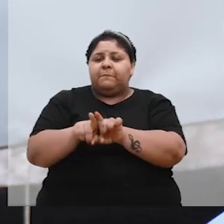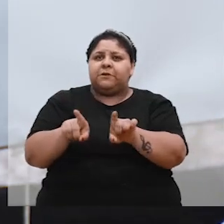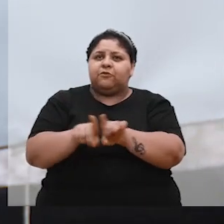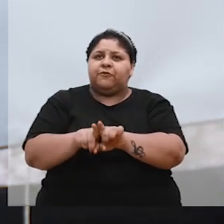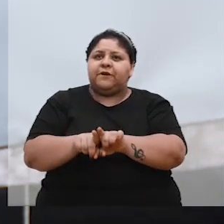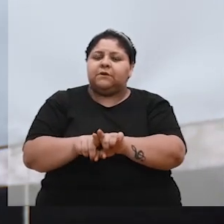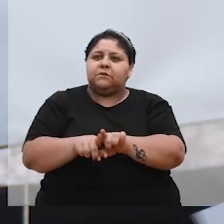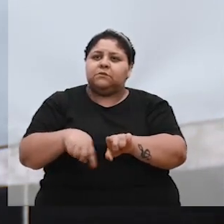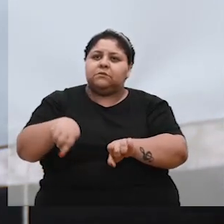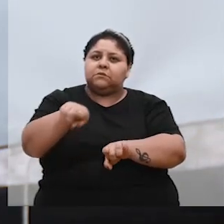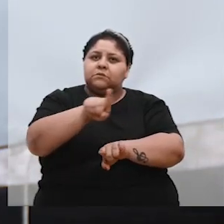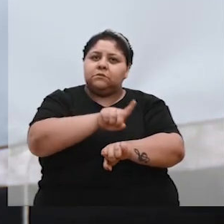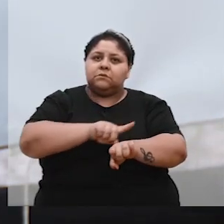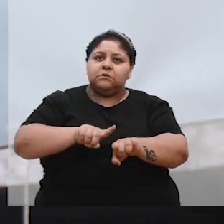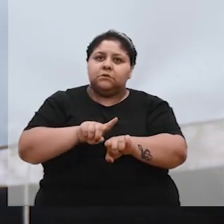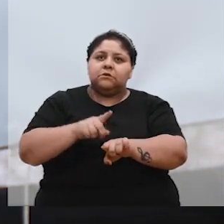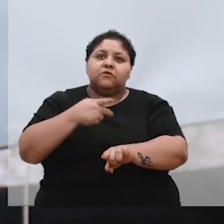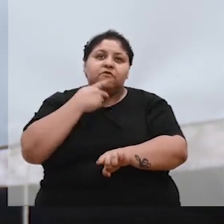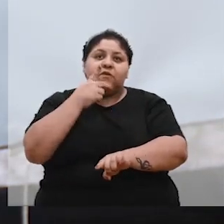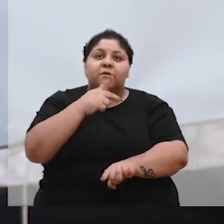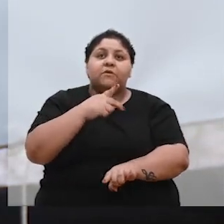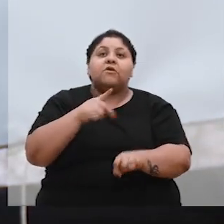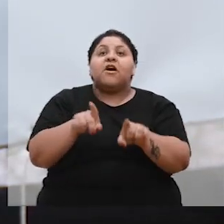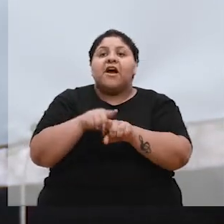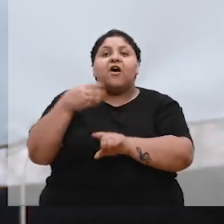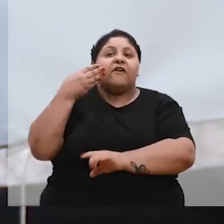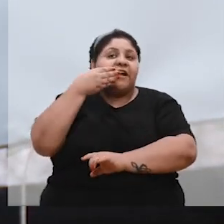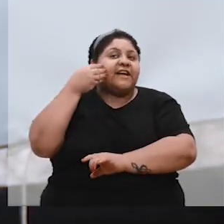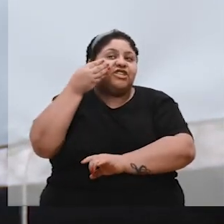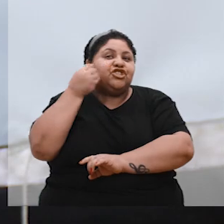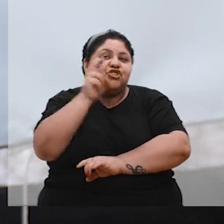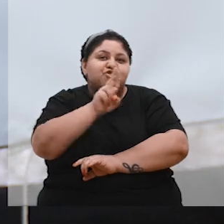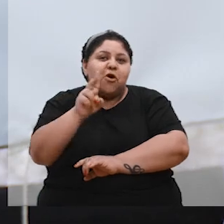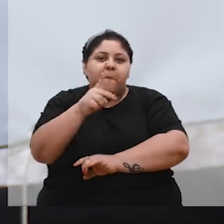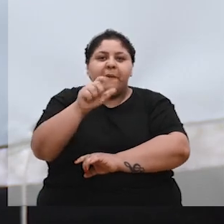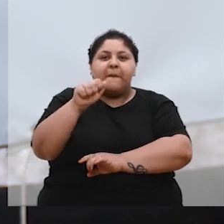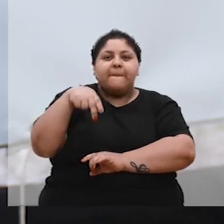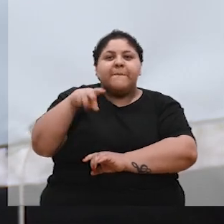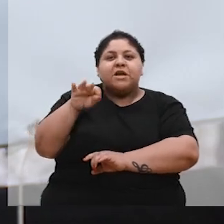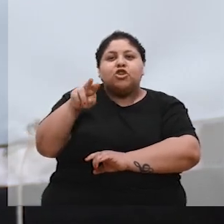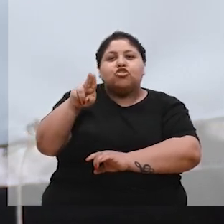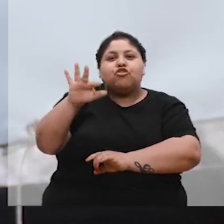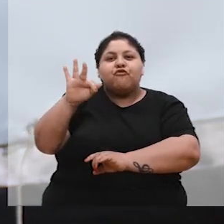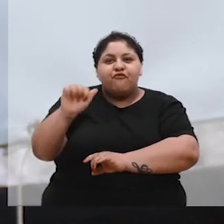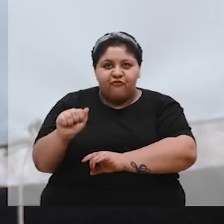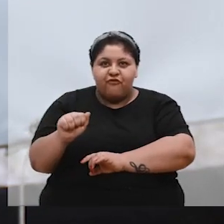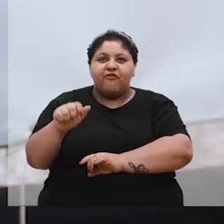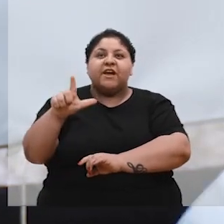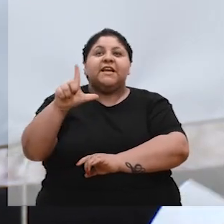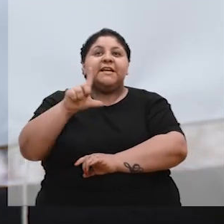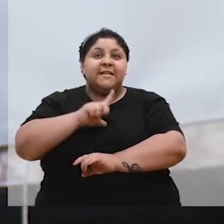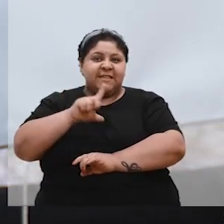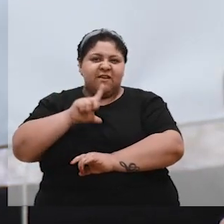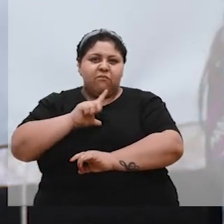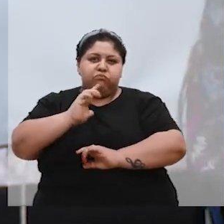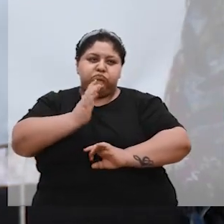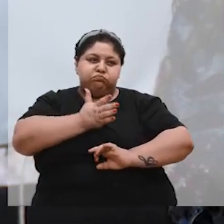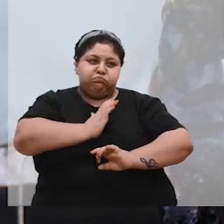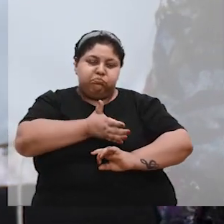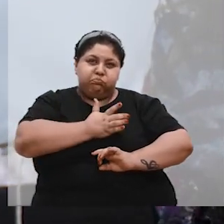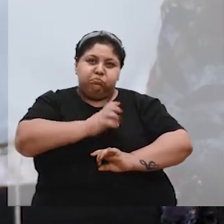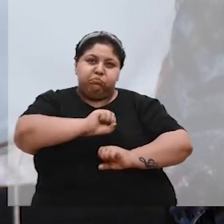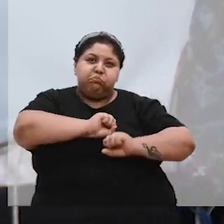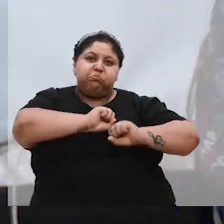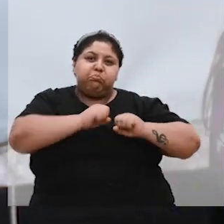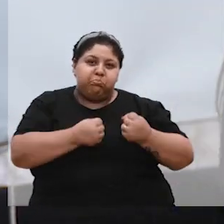crianças e falei que eu tinha um gatinho chamado Pantufa e falava do cuidado sobre ele. E ele teve uma cardiopatia, a gente perdeu ele,